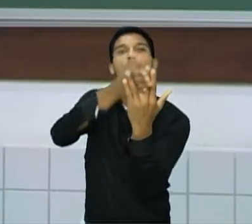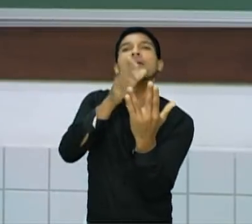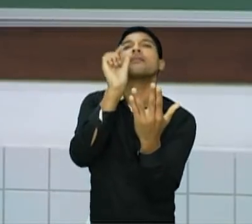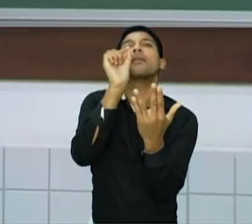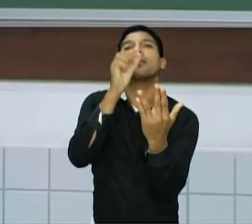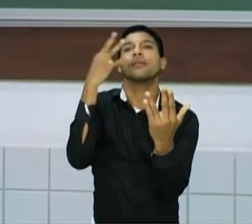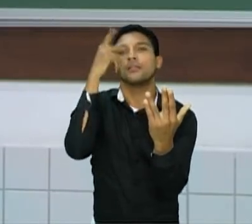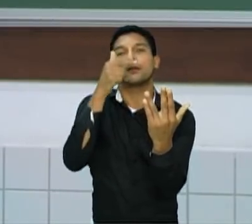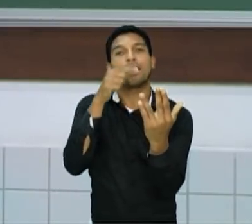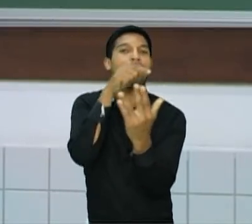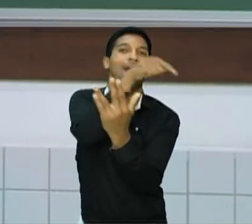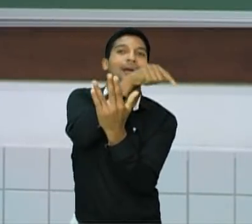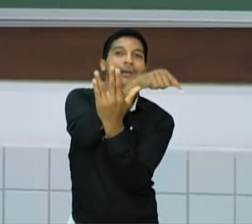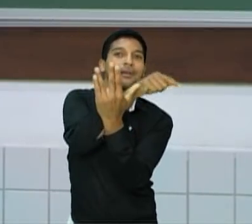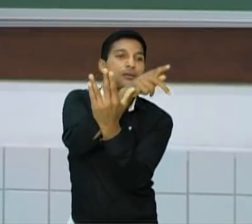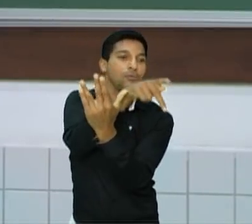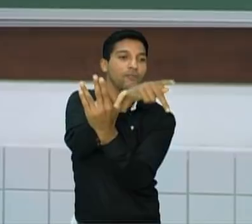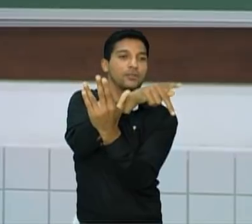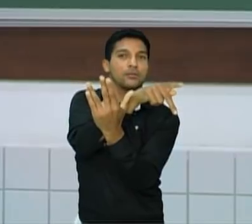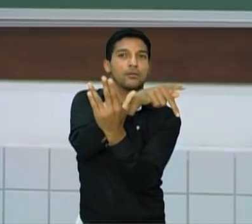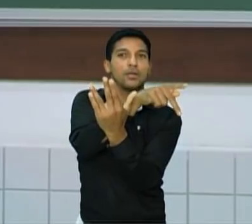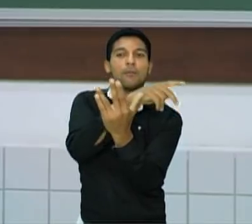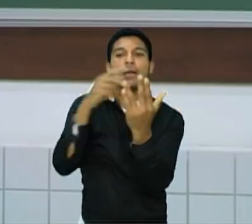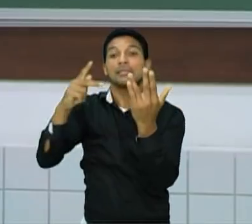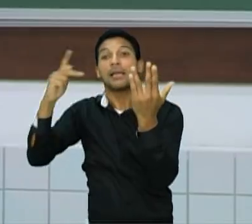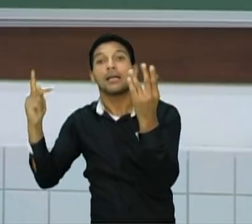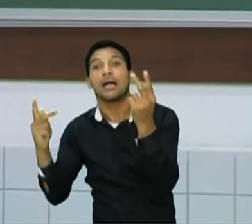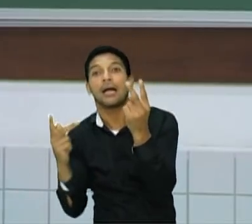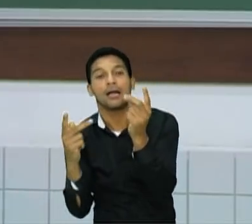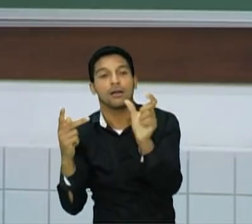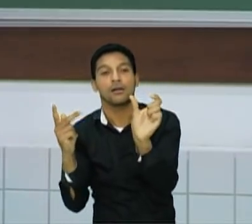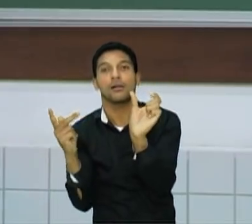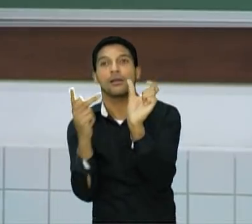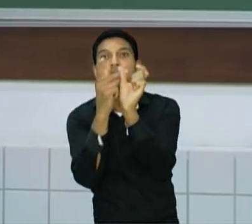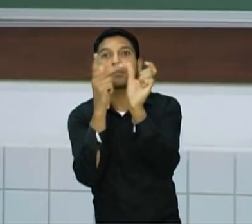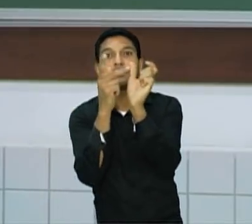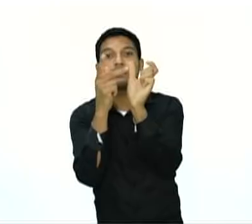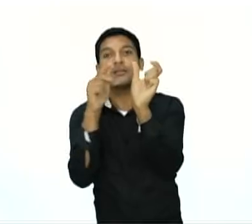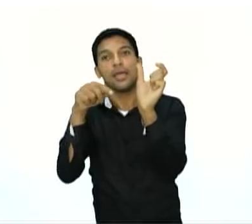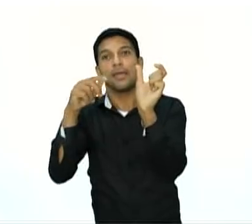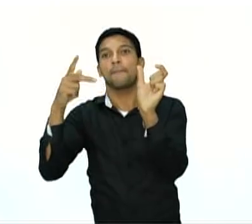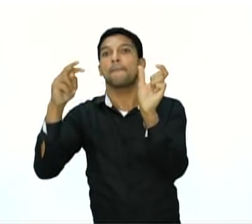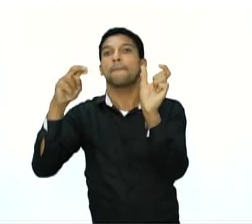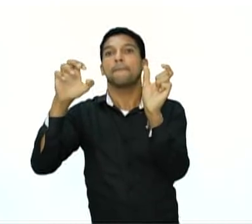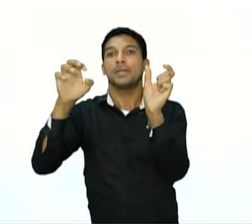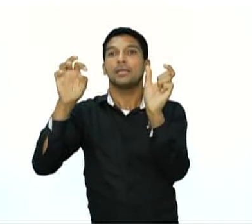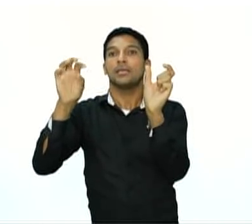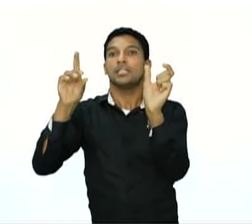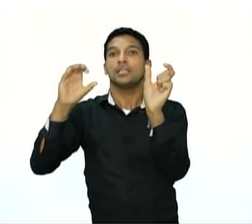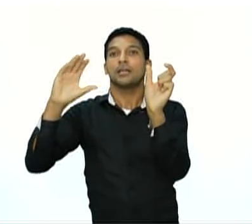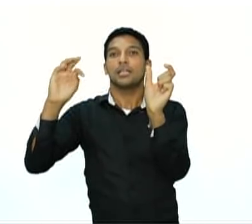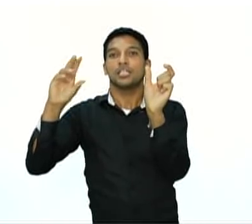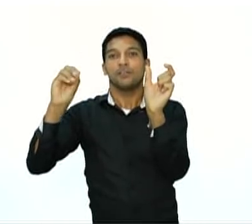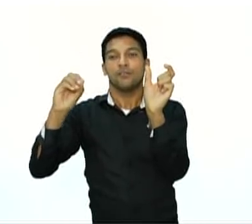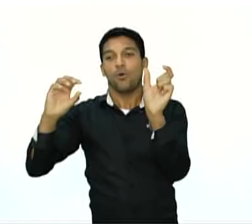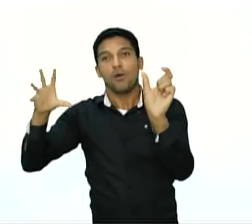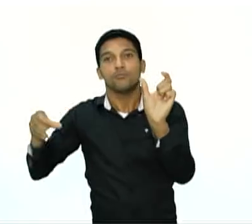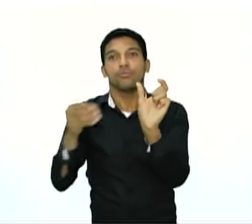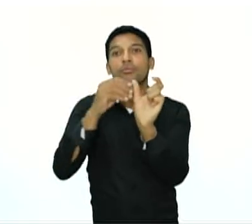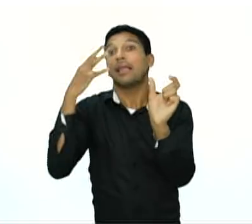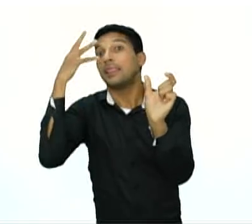dada à professora é o predicativo. Entenderam? Então, vamos observar. A ideia é